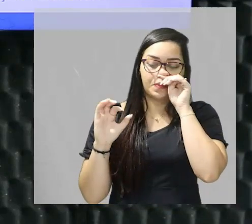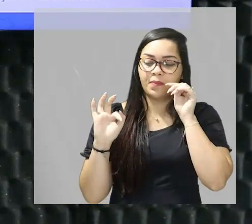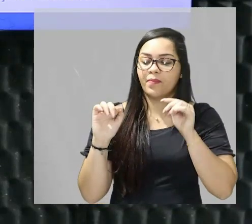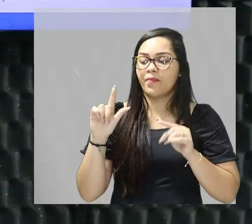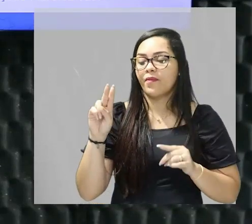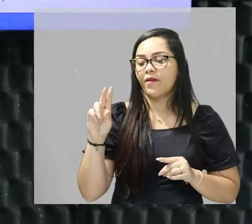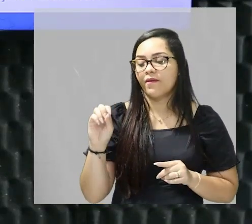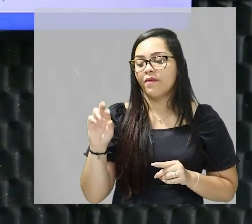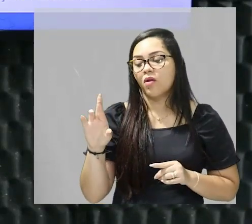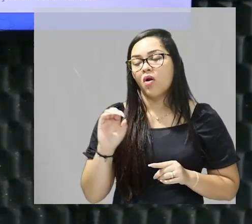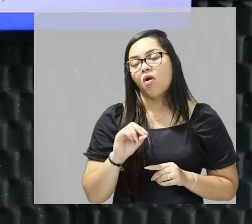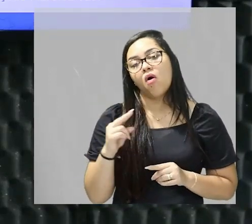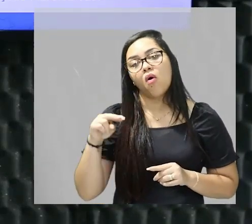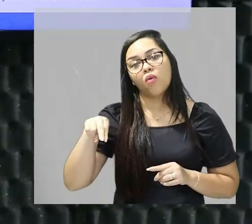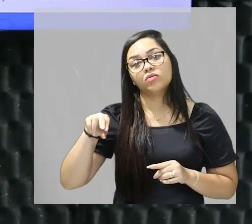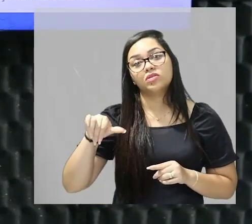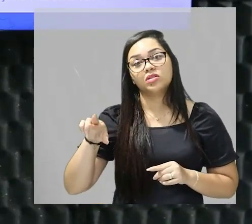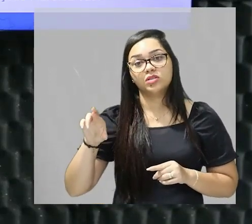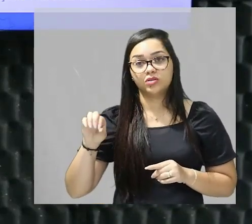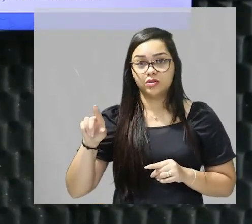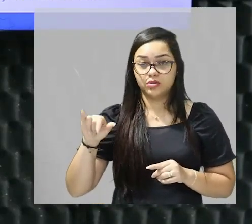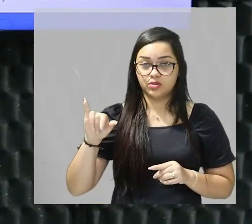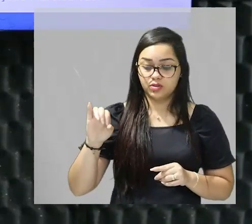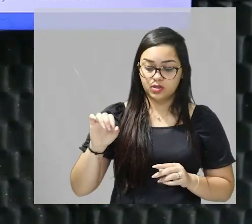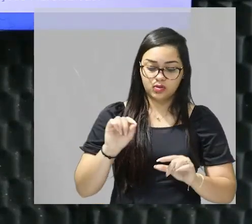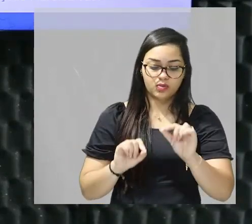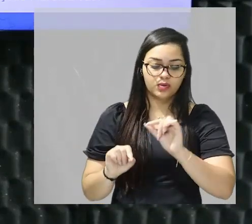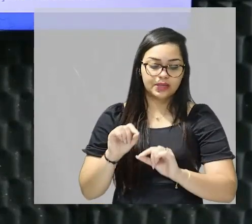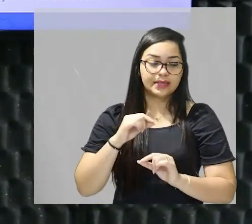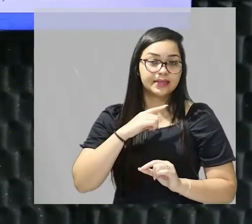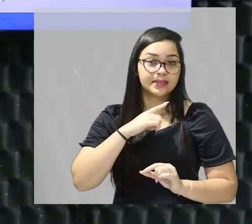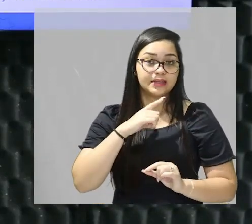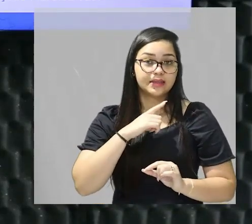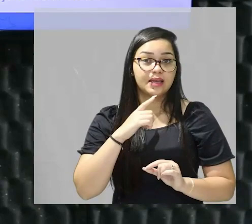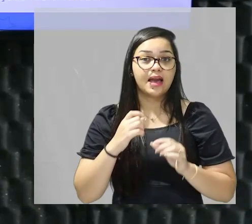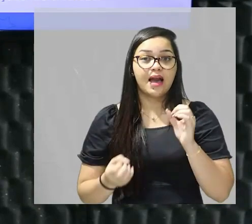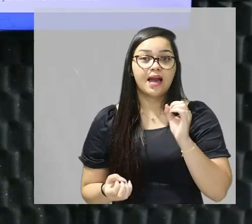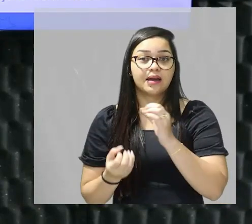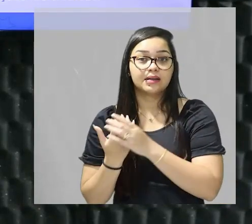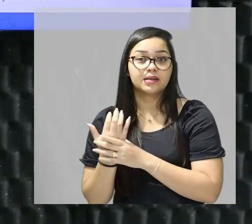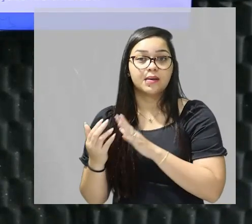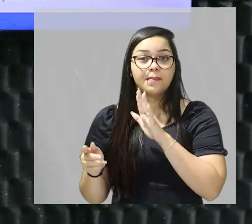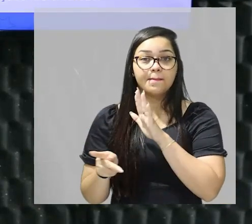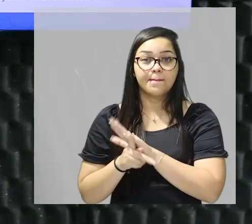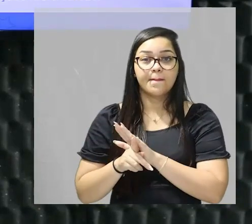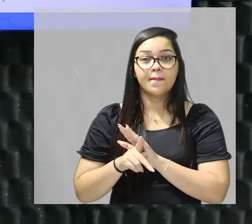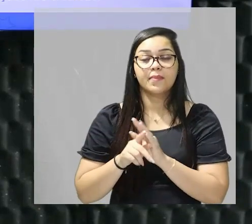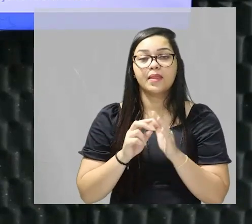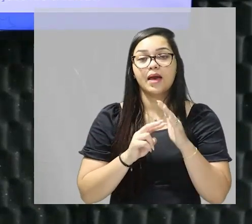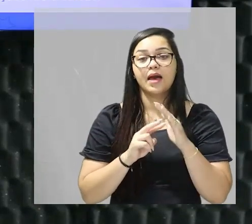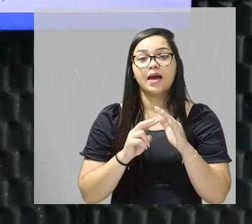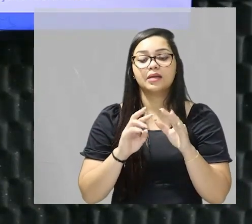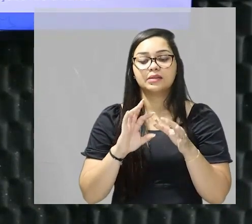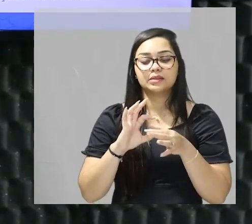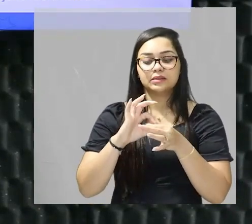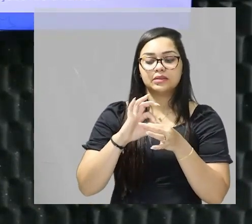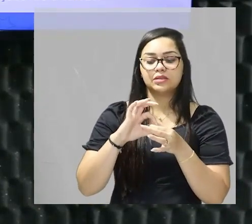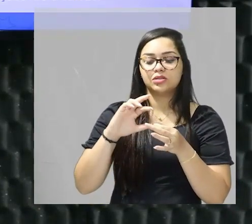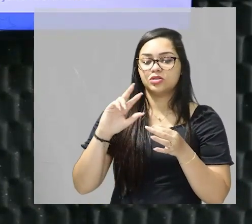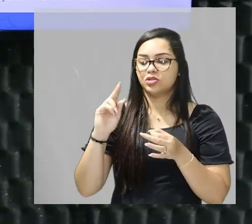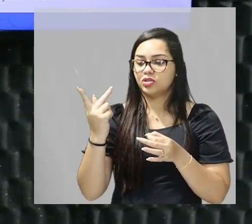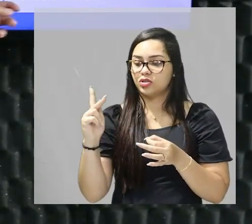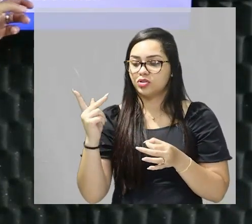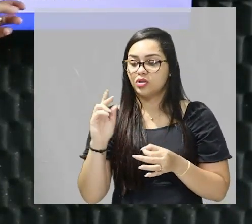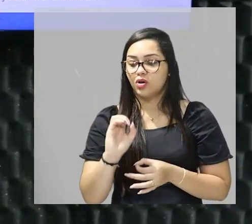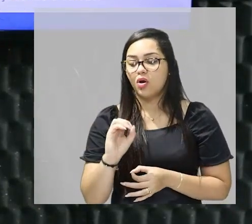ao nitrogênio, turminha, eu tenho a formação das pontes de hidrogênio ou